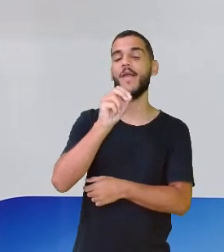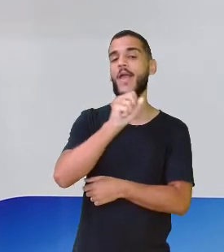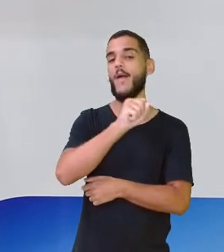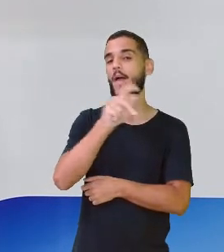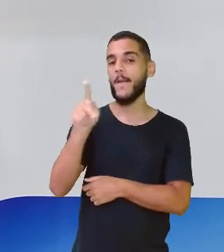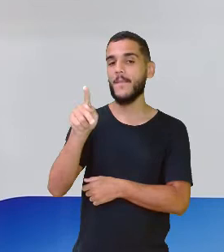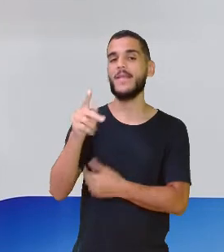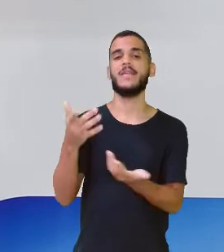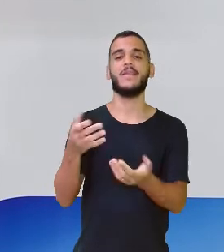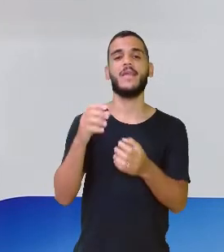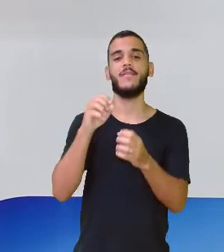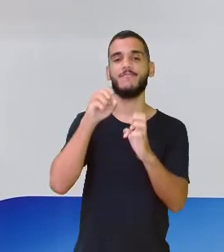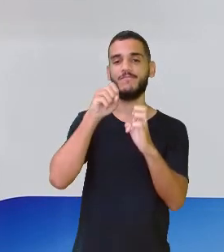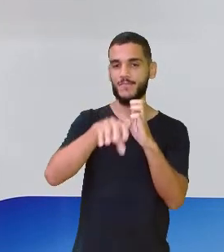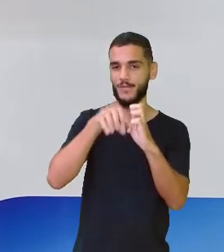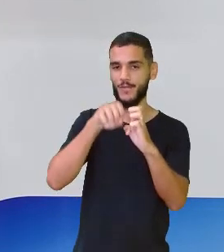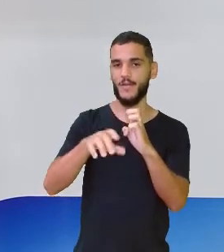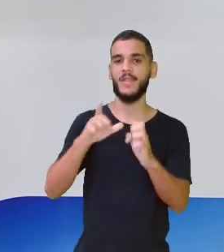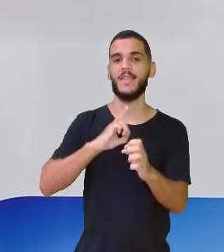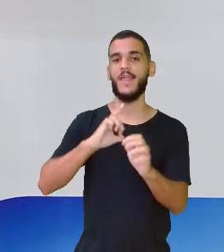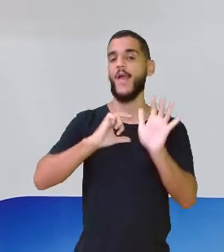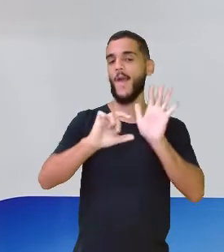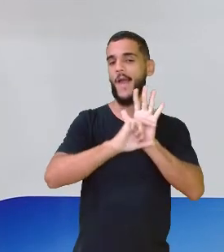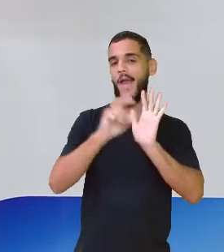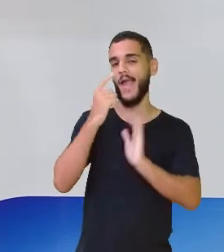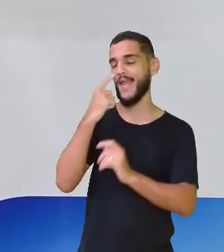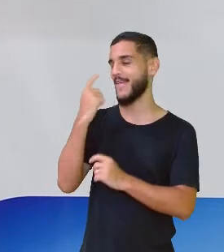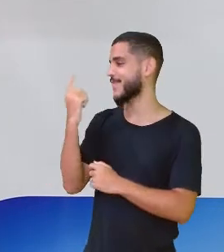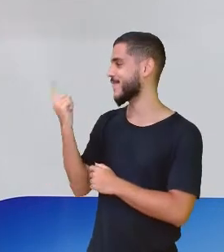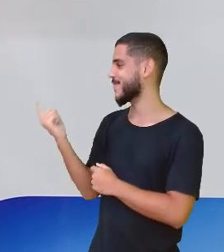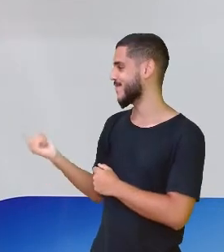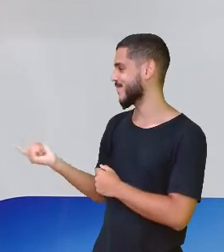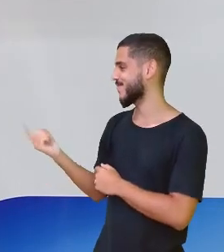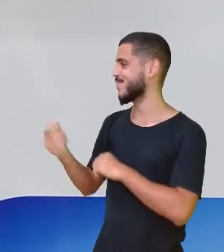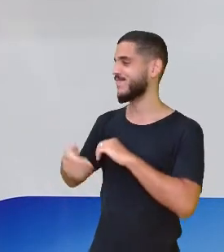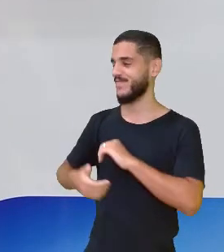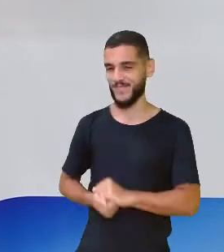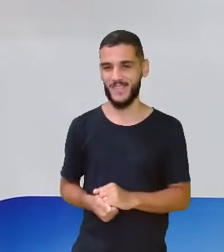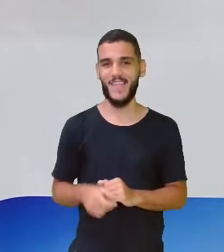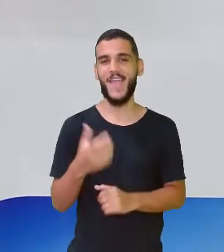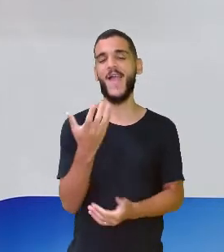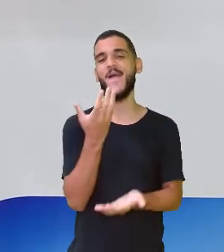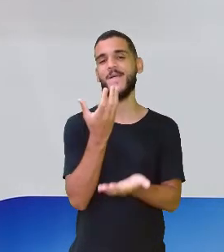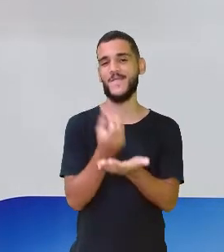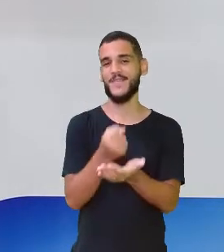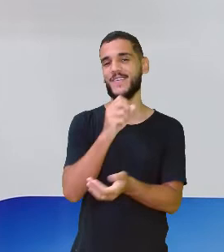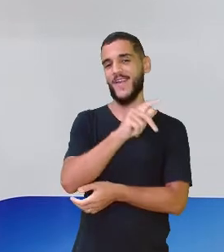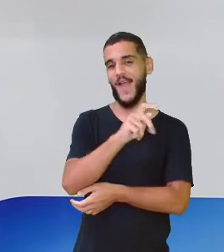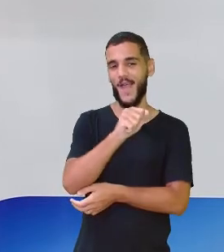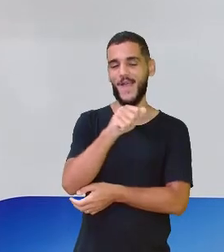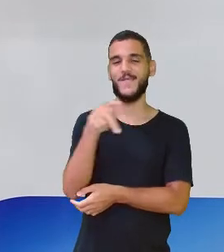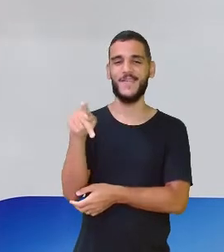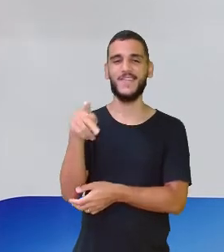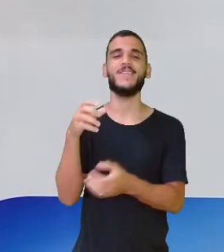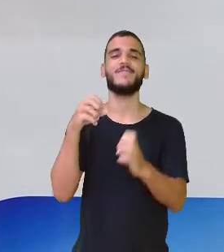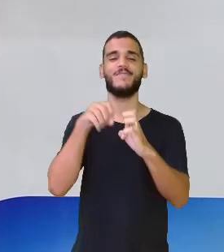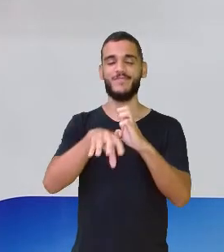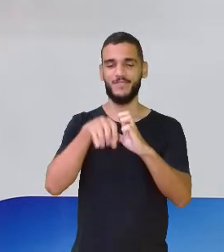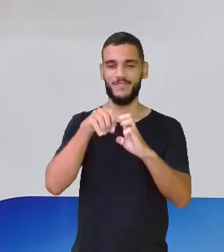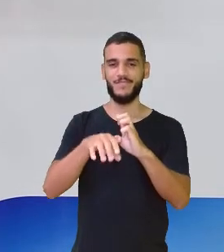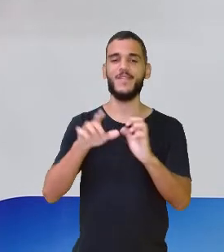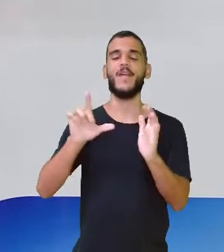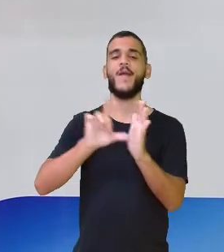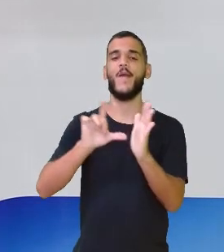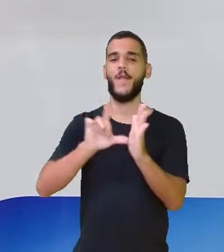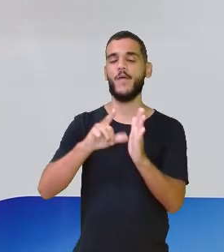A equipe VV já jogou aqui, ó, os 2 QR Codes, né? QR Code para o aplicativo do Educa Recife. Pela